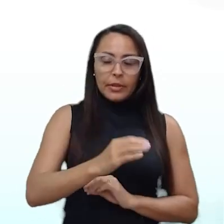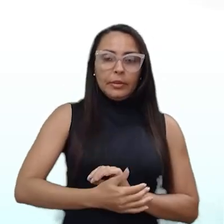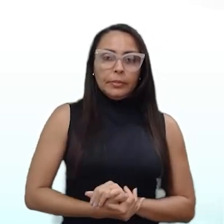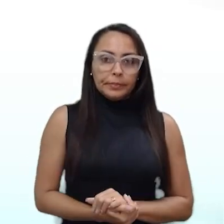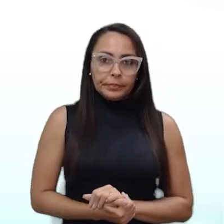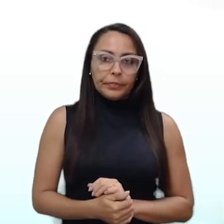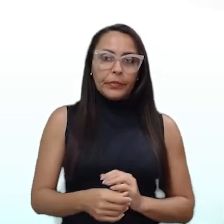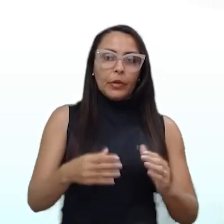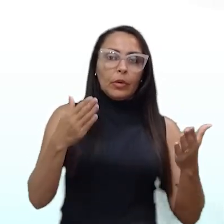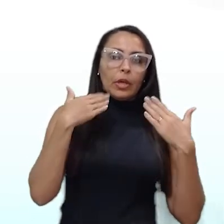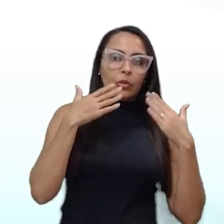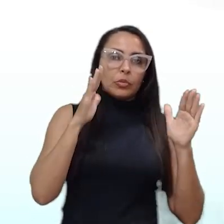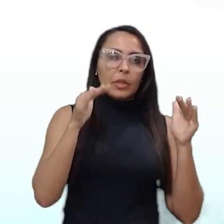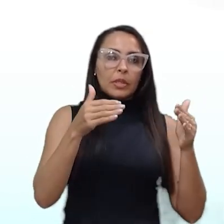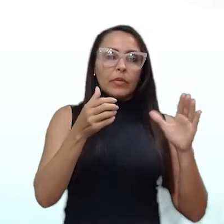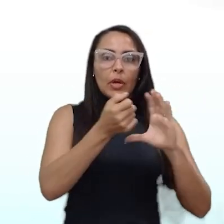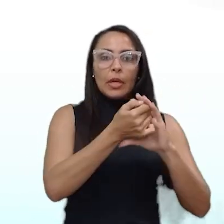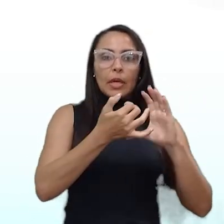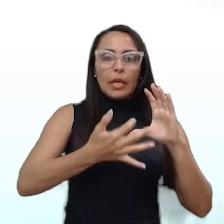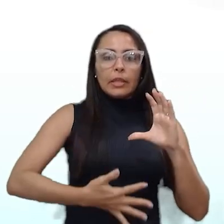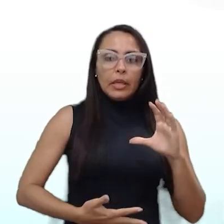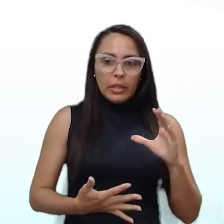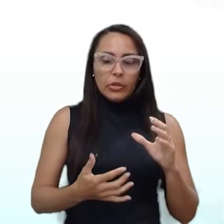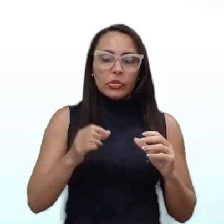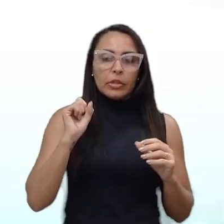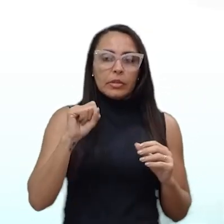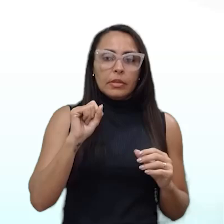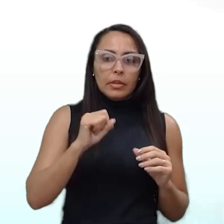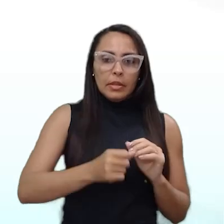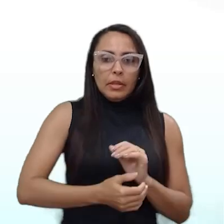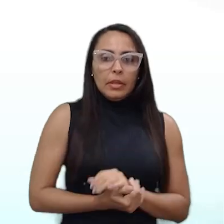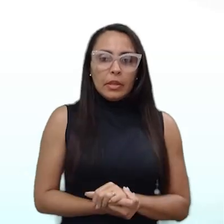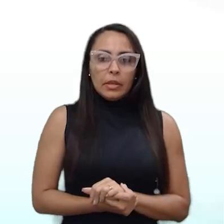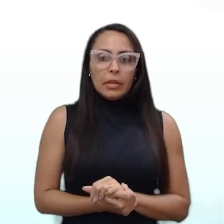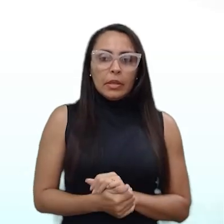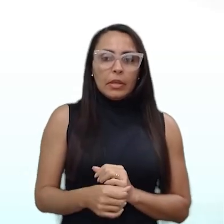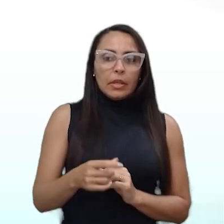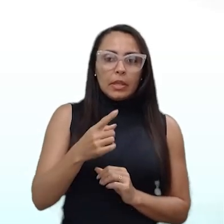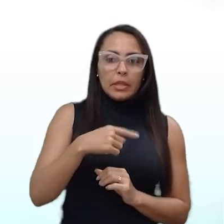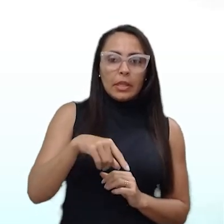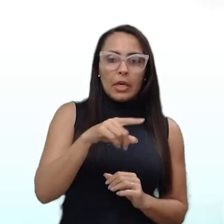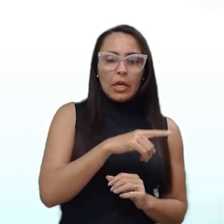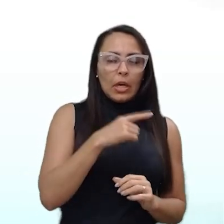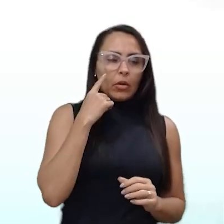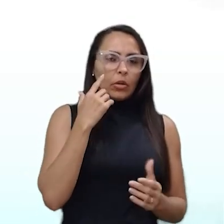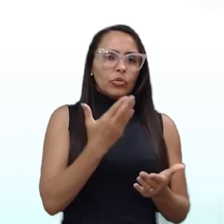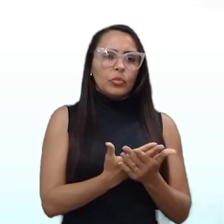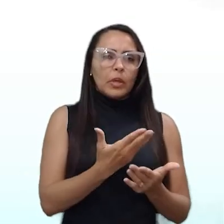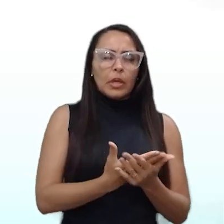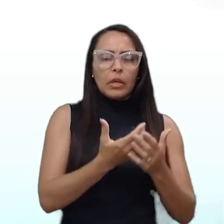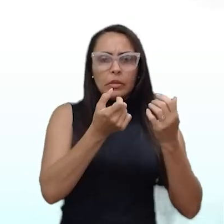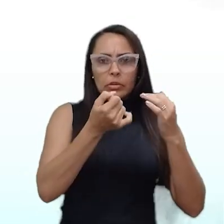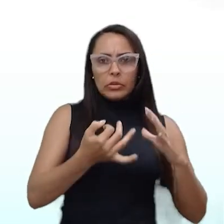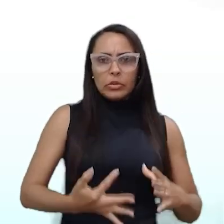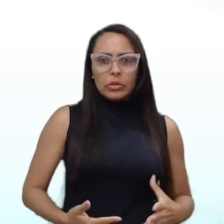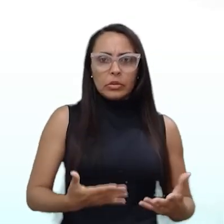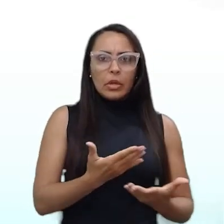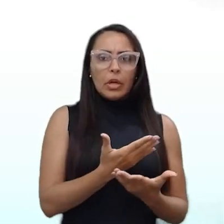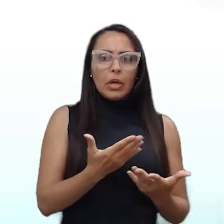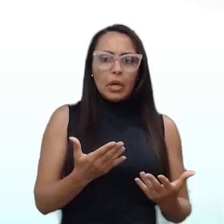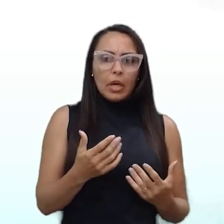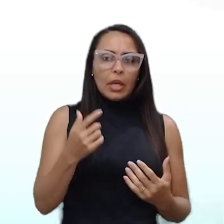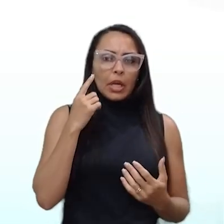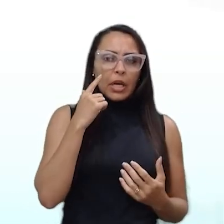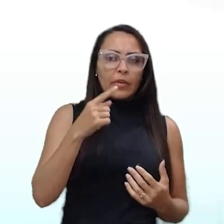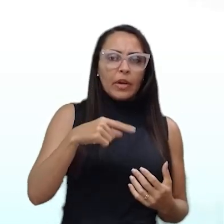calor específico é uma característica da matéria, característica essa que na aula anterior eu já falei sobre ele. Essa característica,